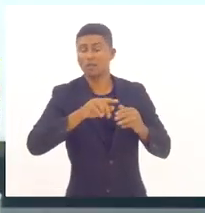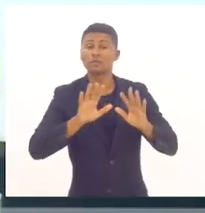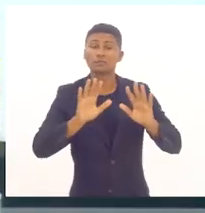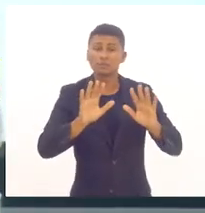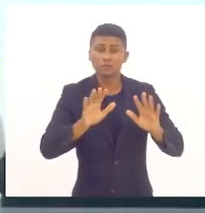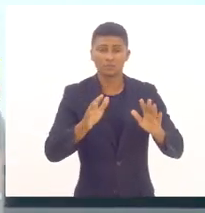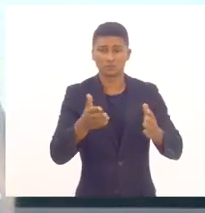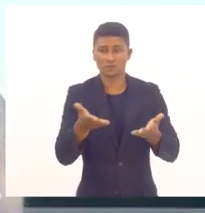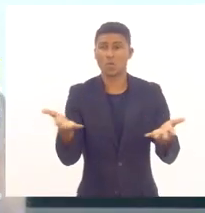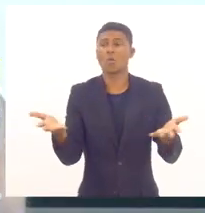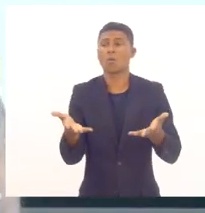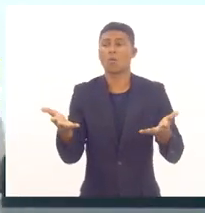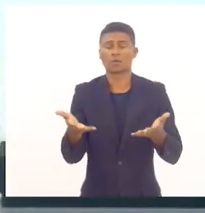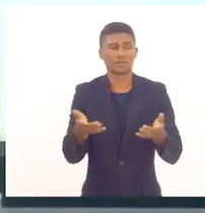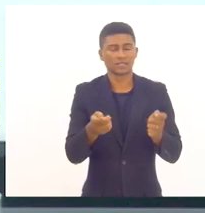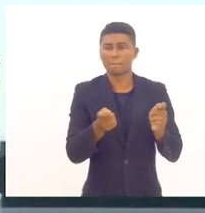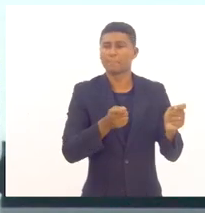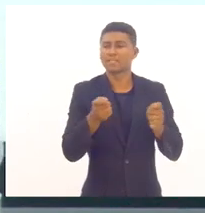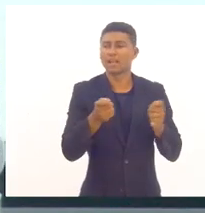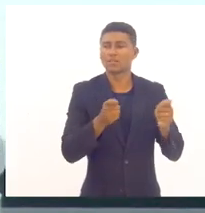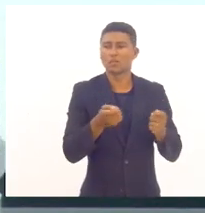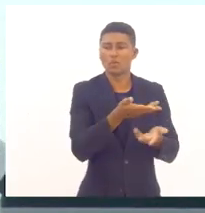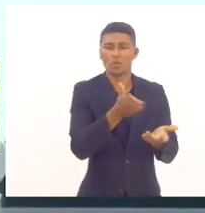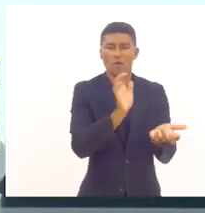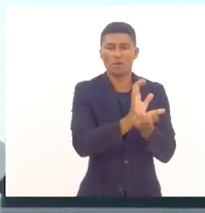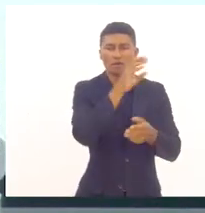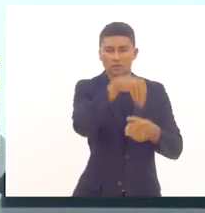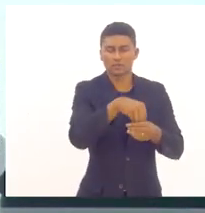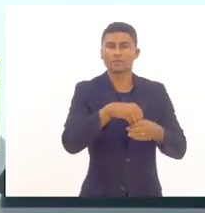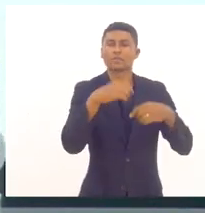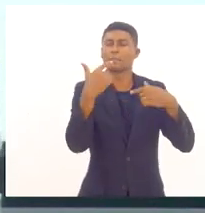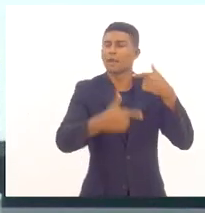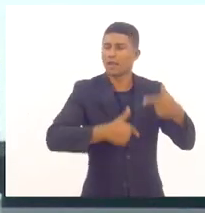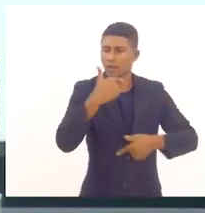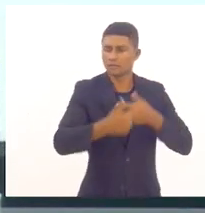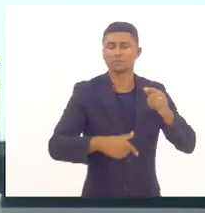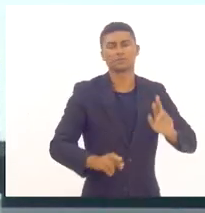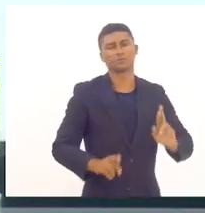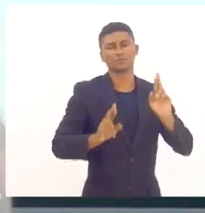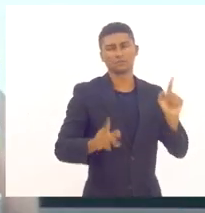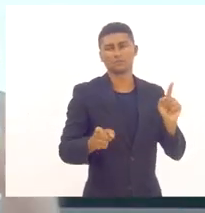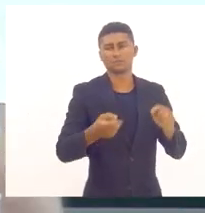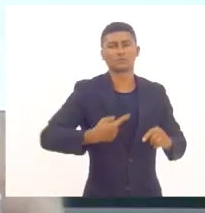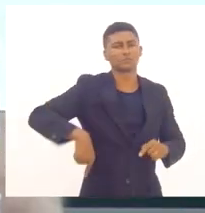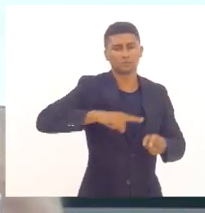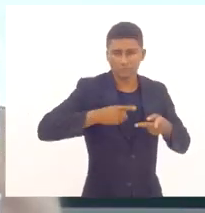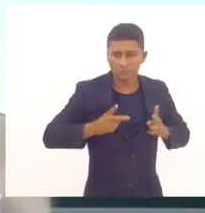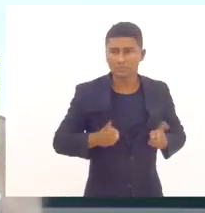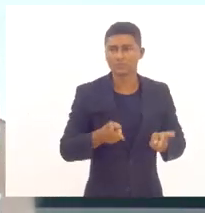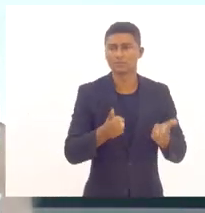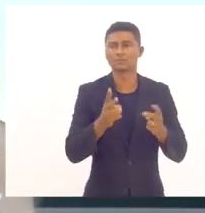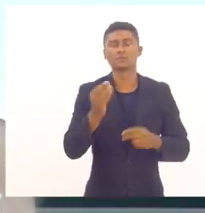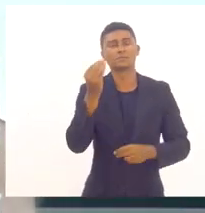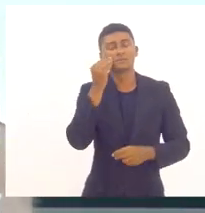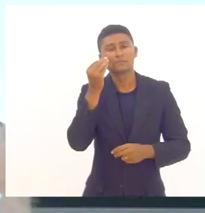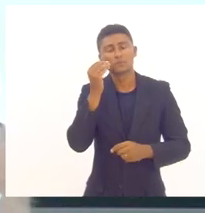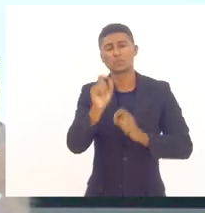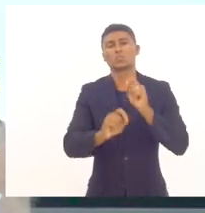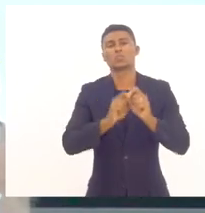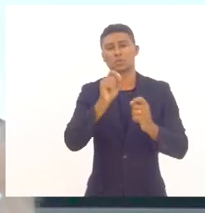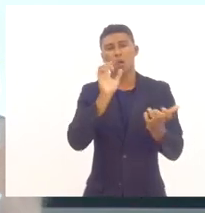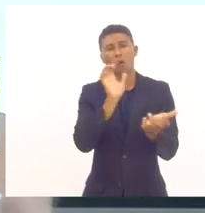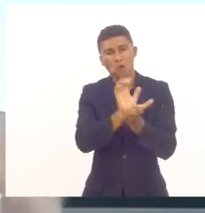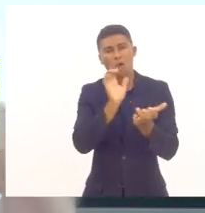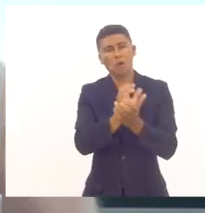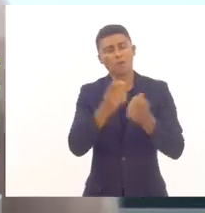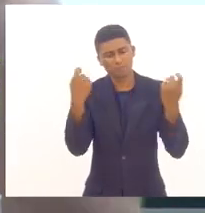dos administradores hoje na federação é um trabalho diferenciado, que estamos a todo momento tentando levar as federações para onde